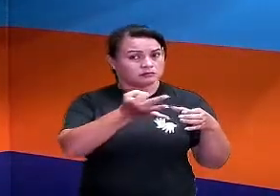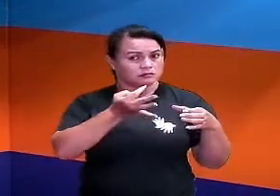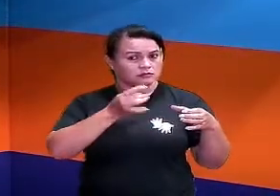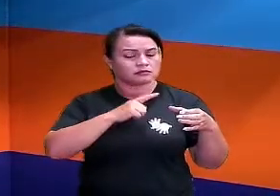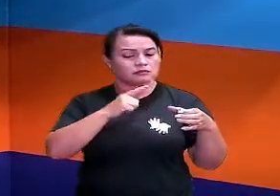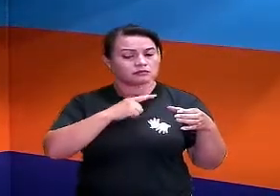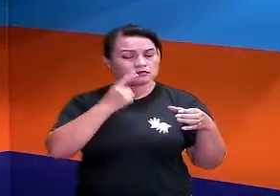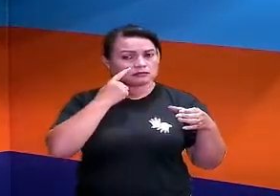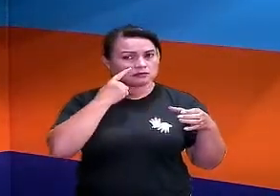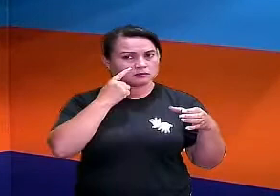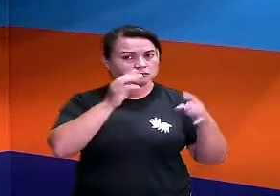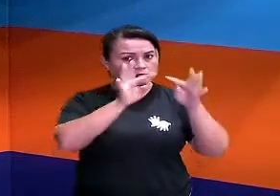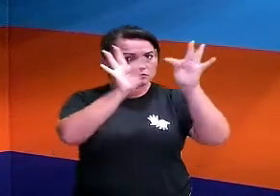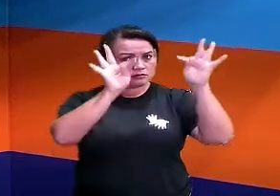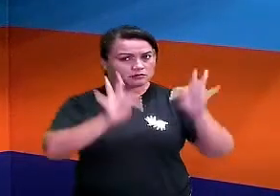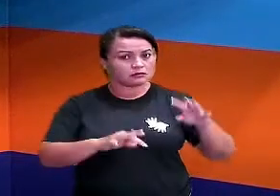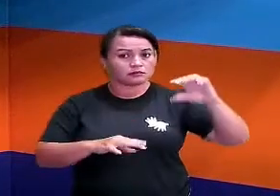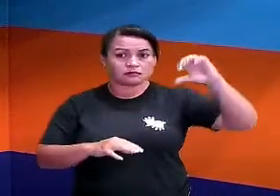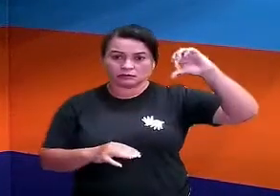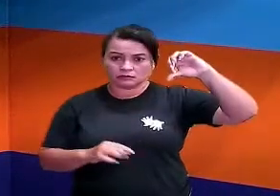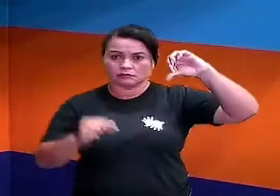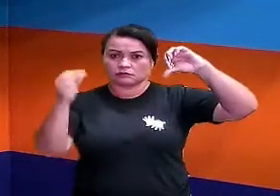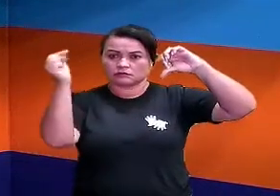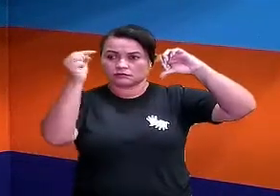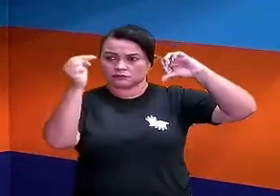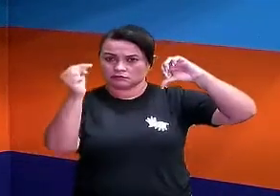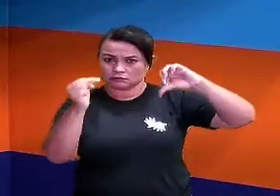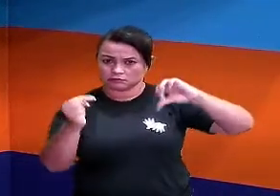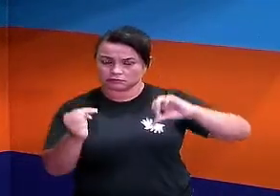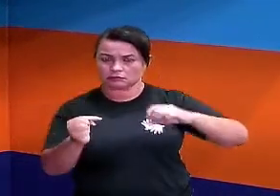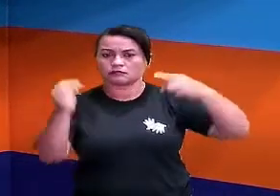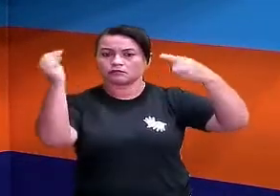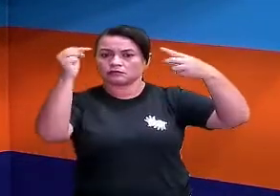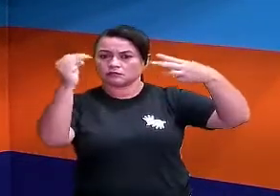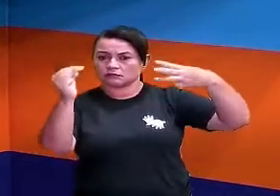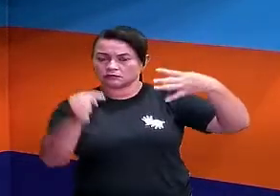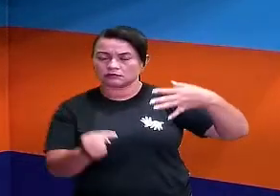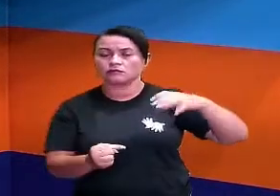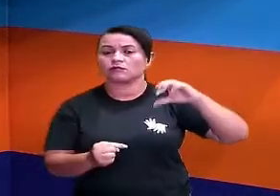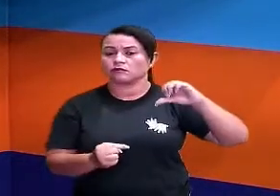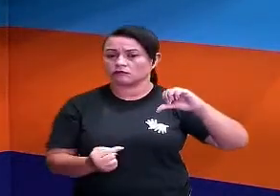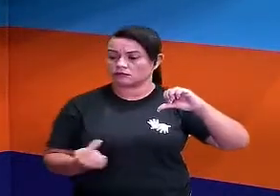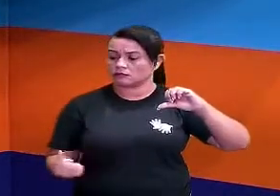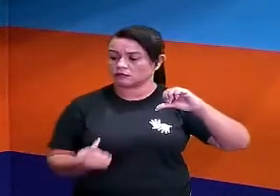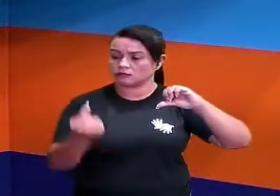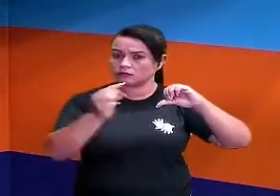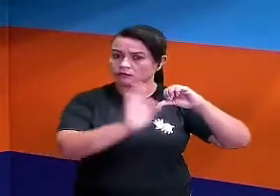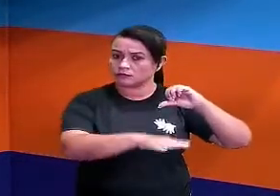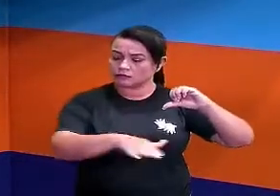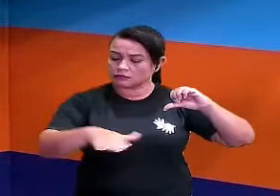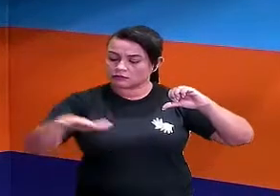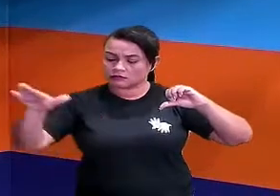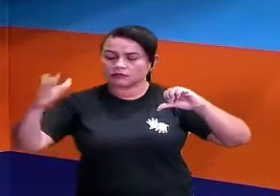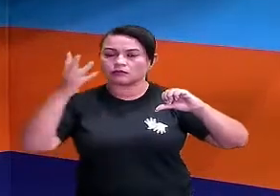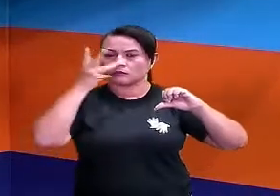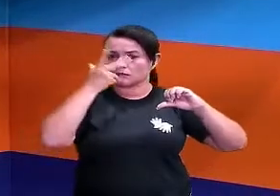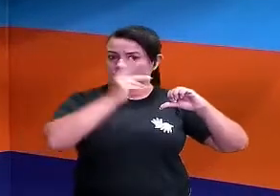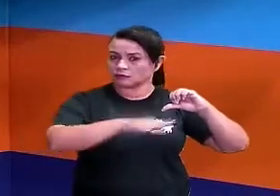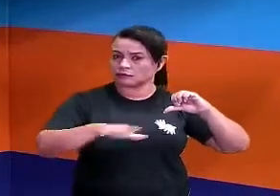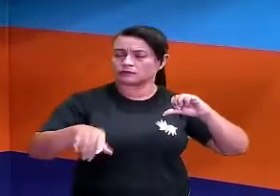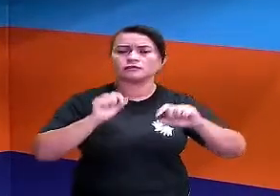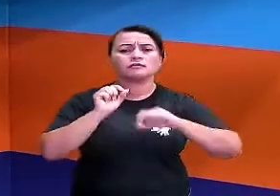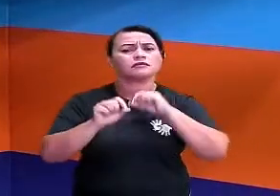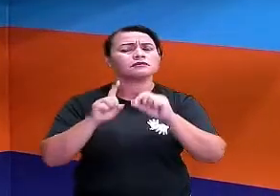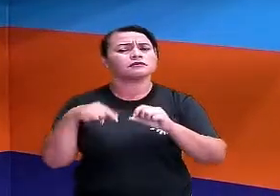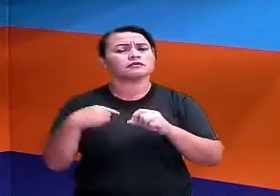a gente tem 9 consultas, né? Então, ele registrou lá 9 alturas das crianças, né? Então, o que